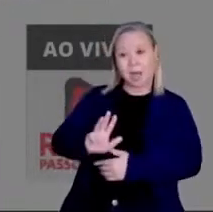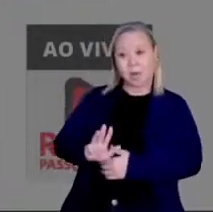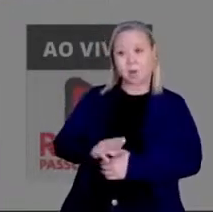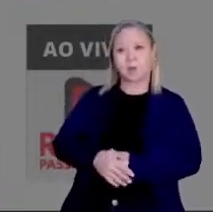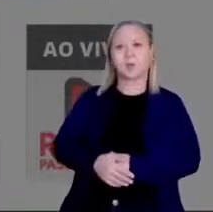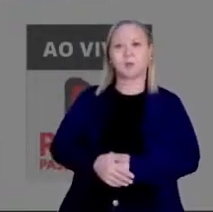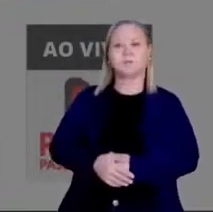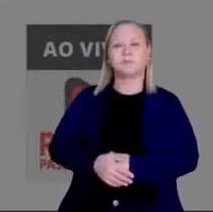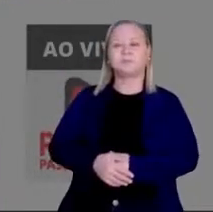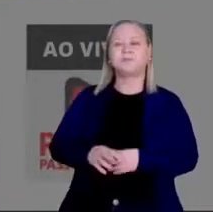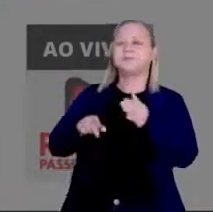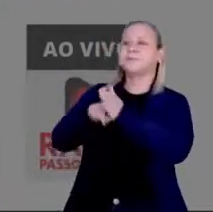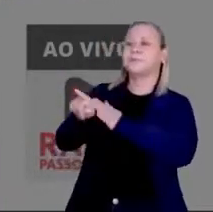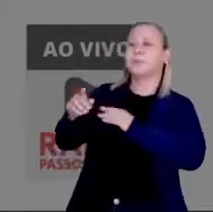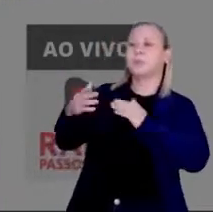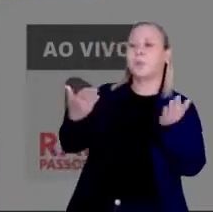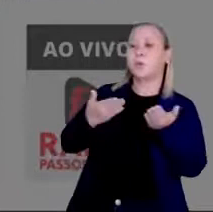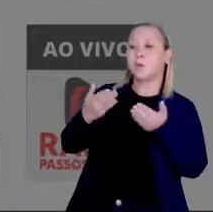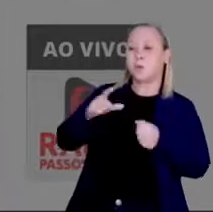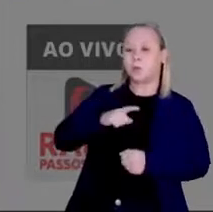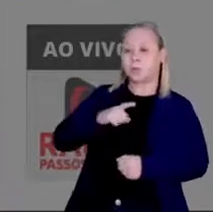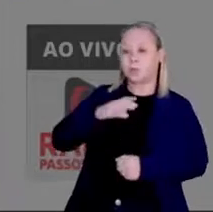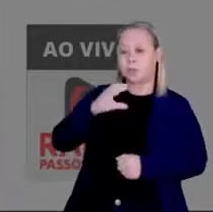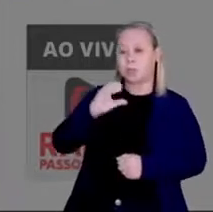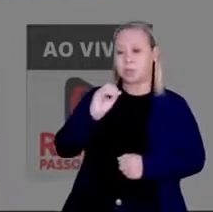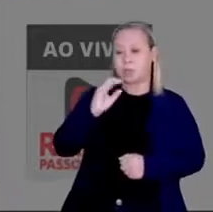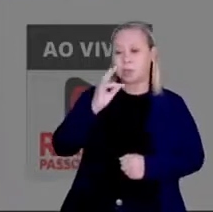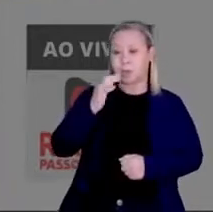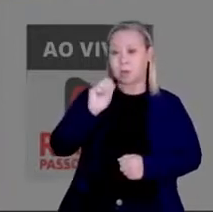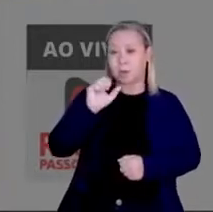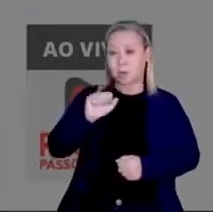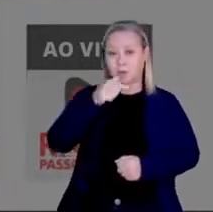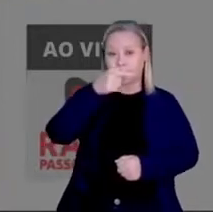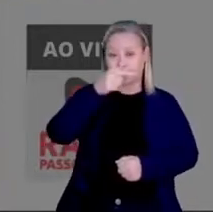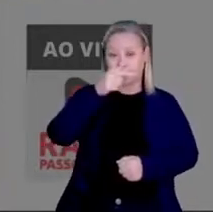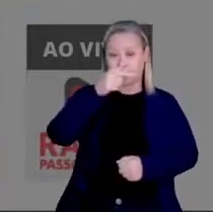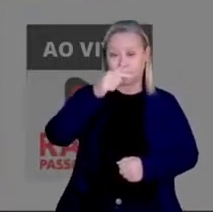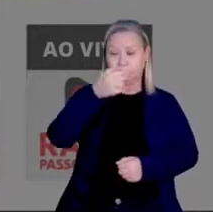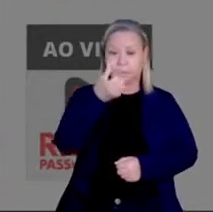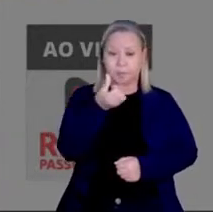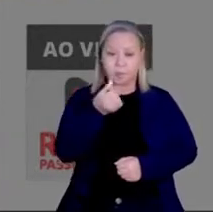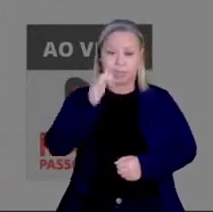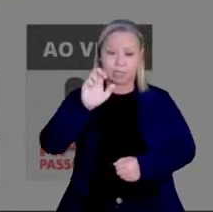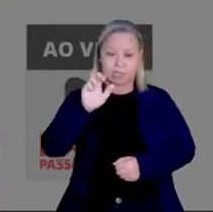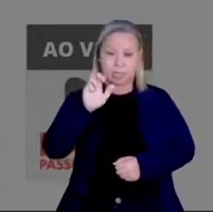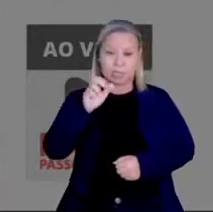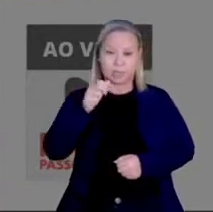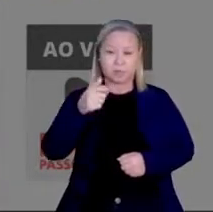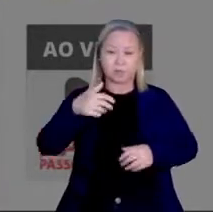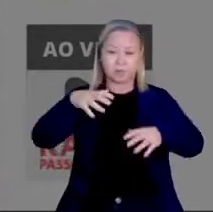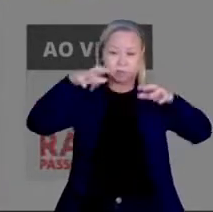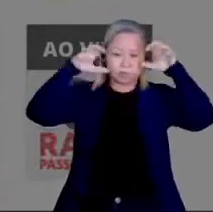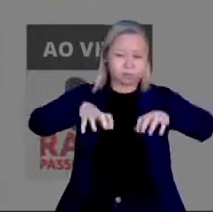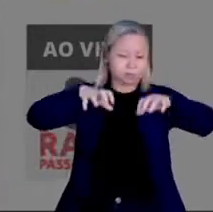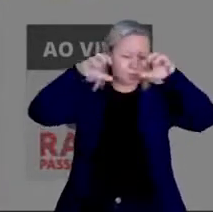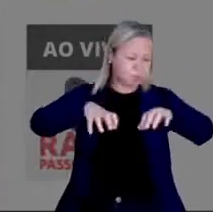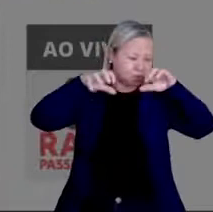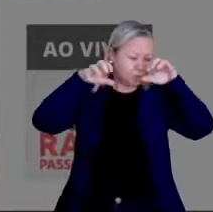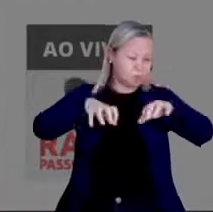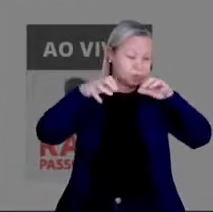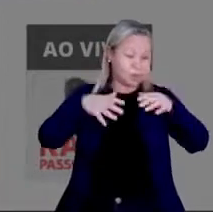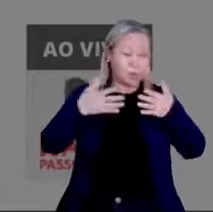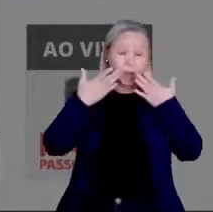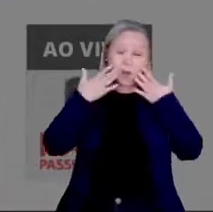não discute, e não discute principalmente com os envolvidos, os sindicatos, as categorias que estão envolvidas na questão de Furnas e